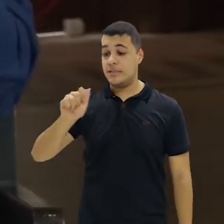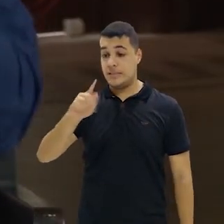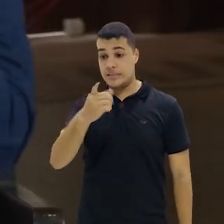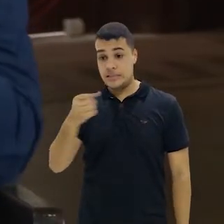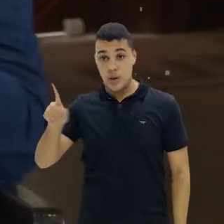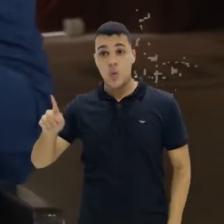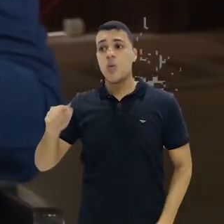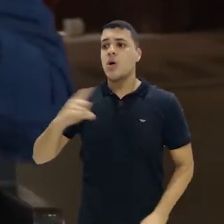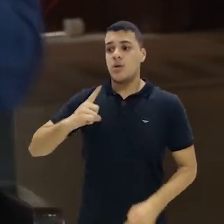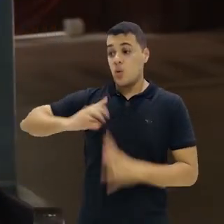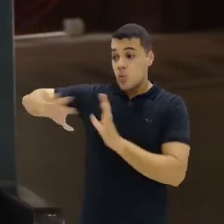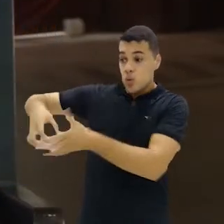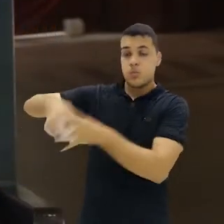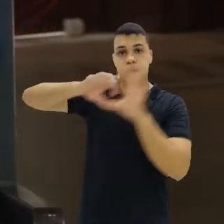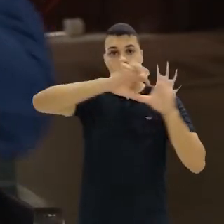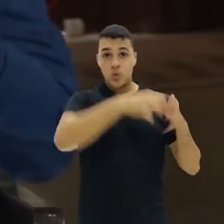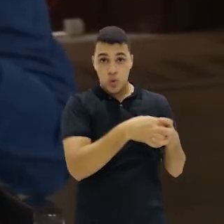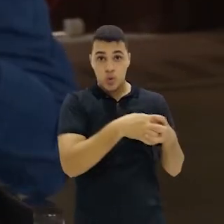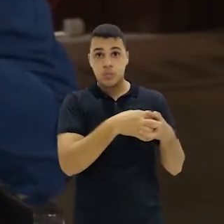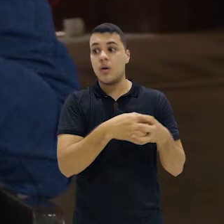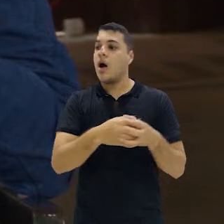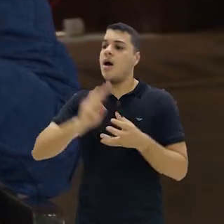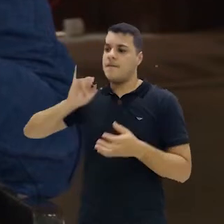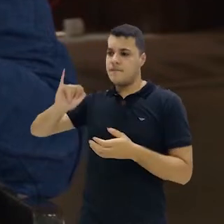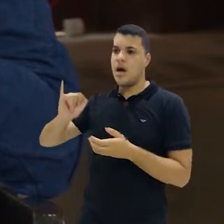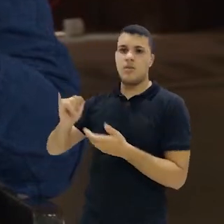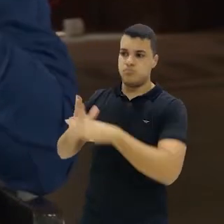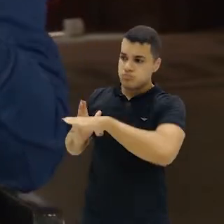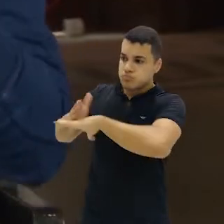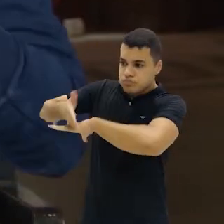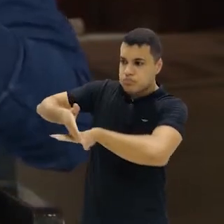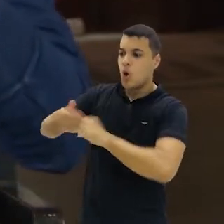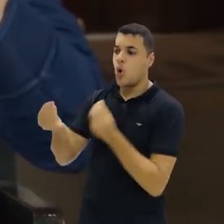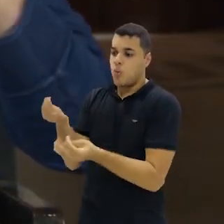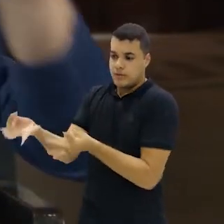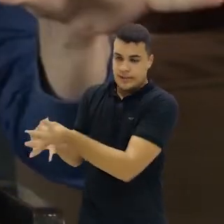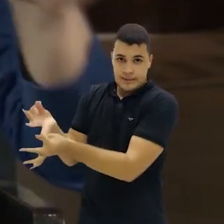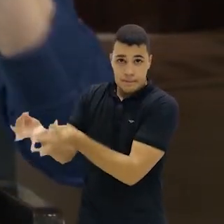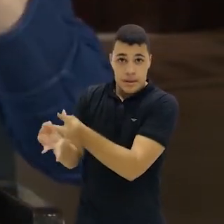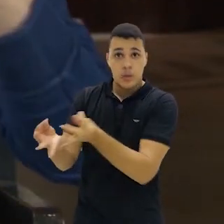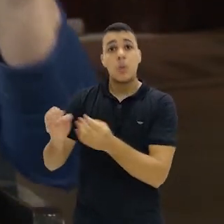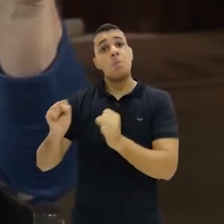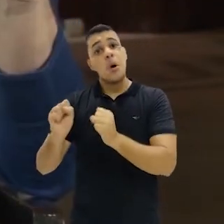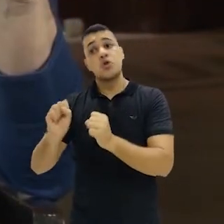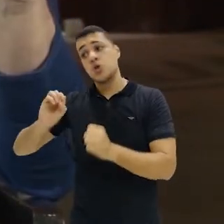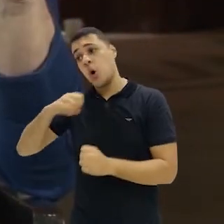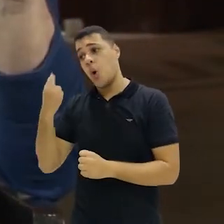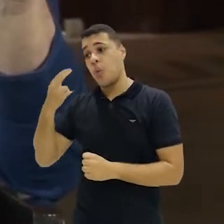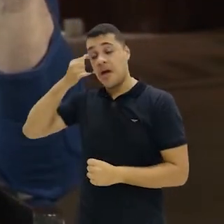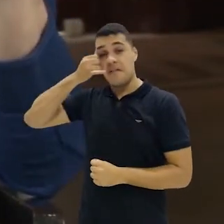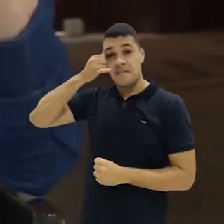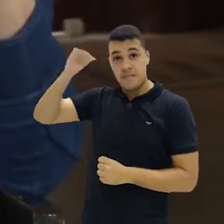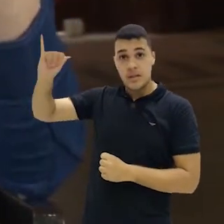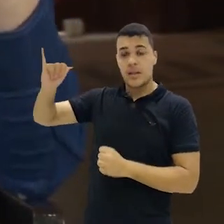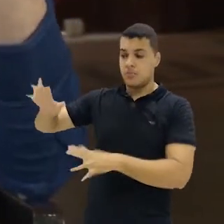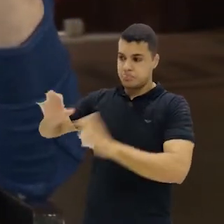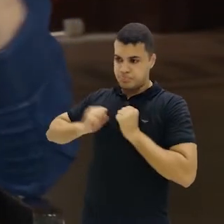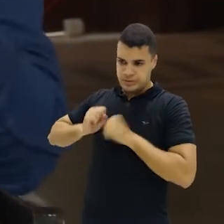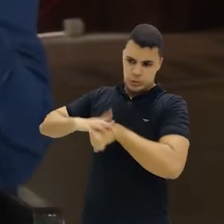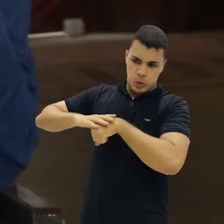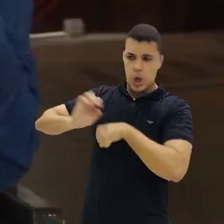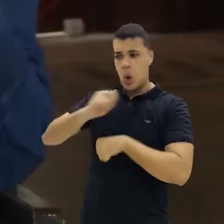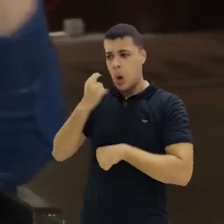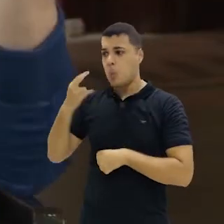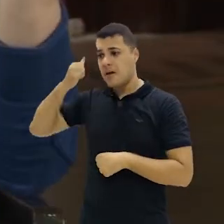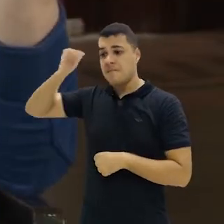para tratamento ou para prevenção de algum agravo em saúde, e a alocação deles nos dois grupos